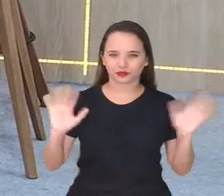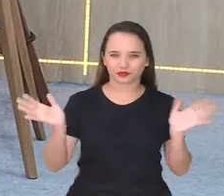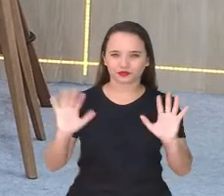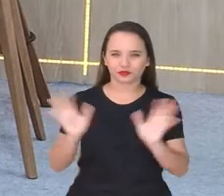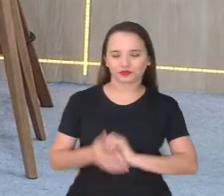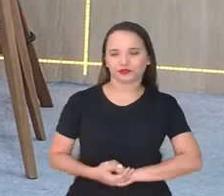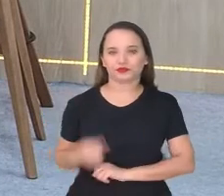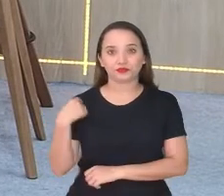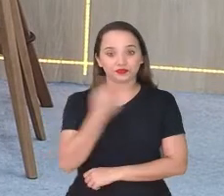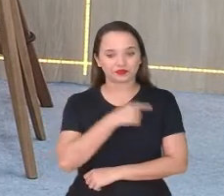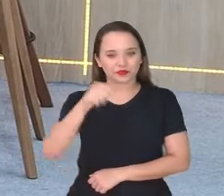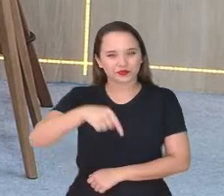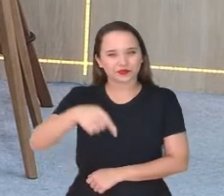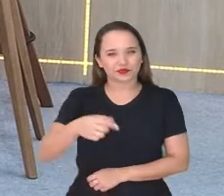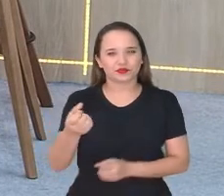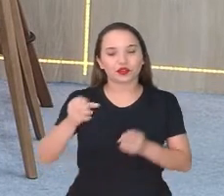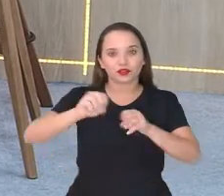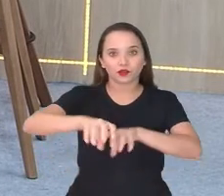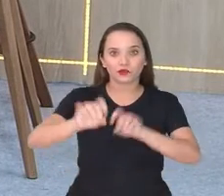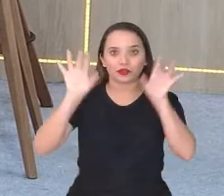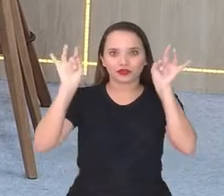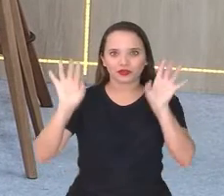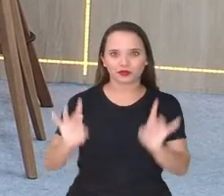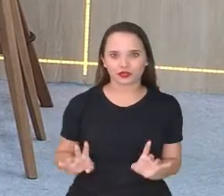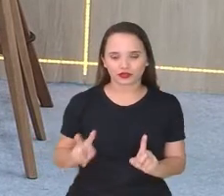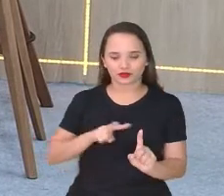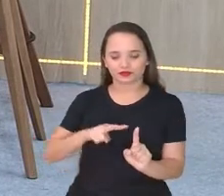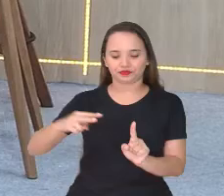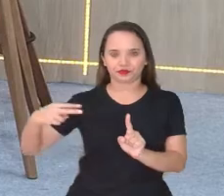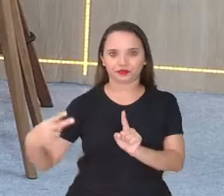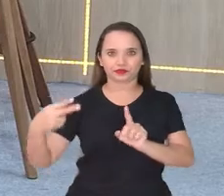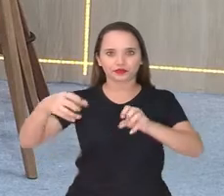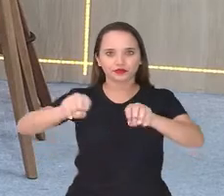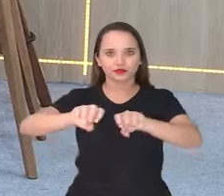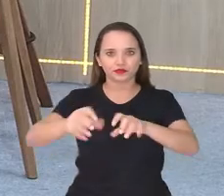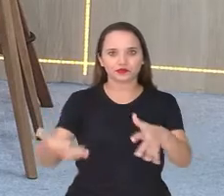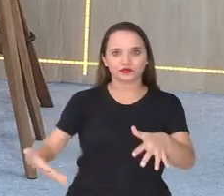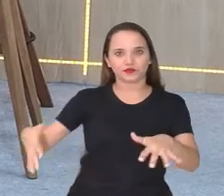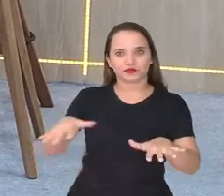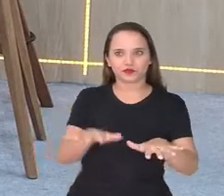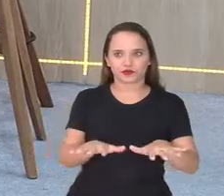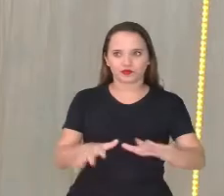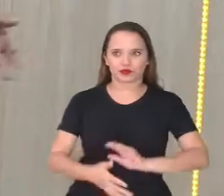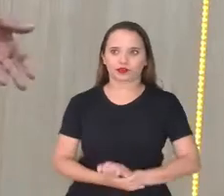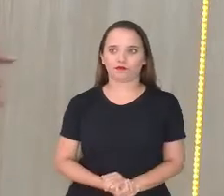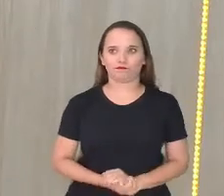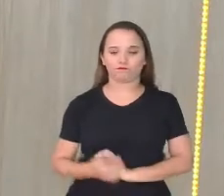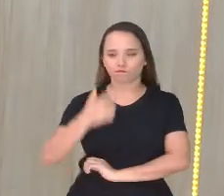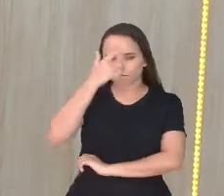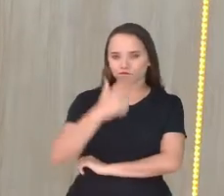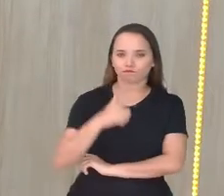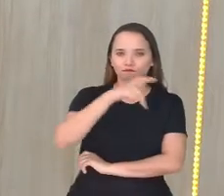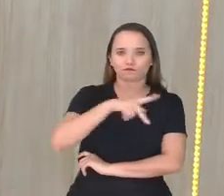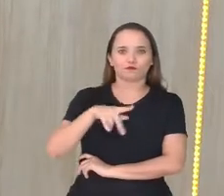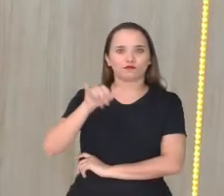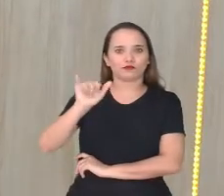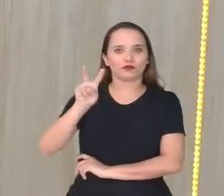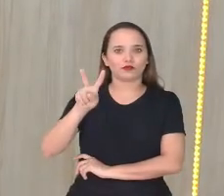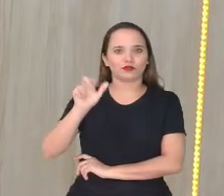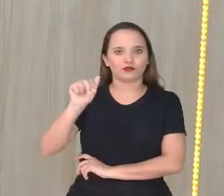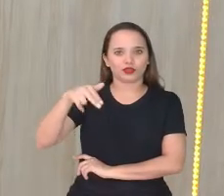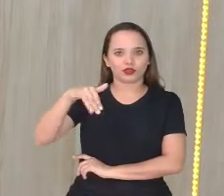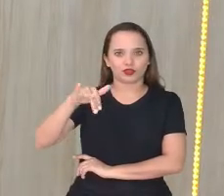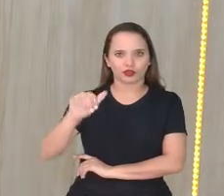Olá, estamos aqui na Educação Especial, na perspectiva da educação inclusiva. Eu sou a professora